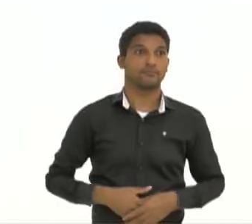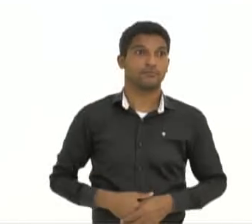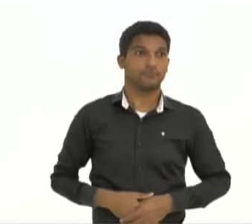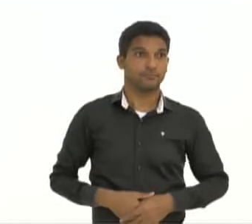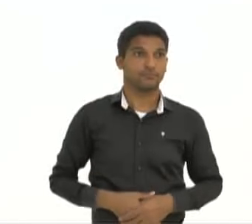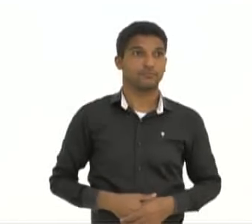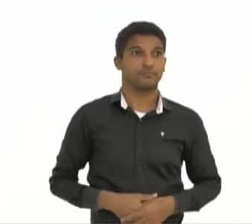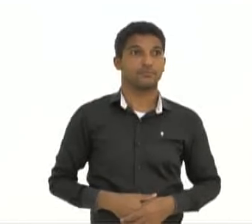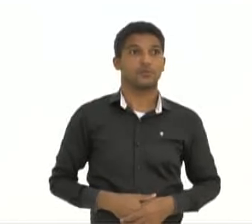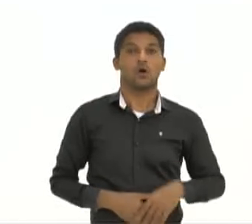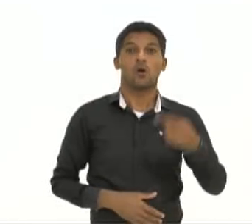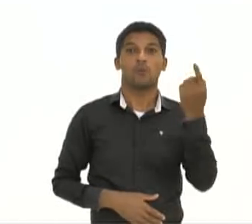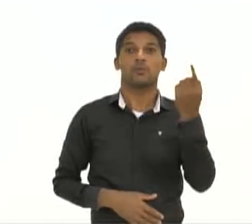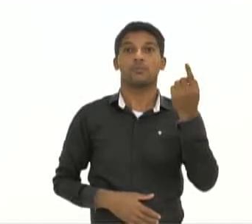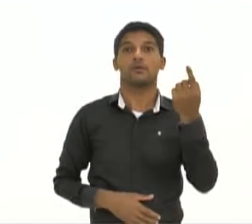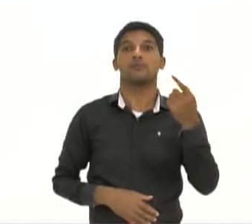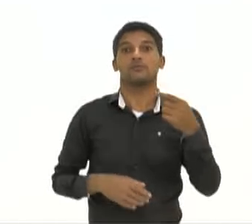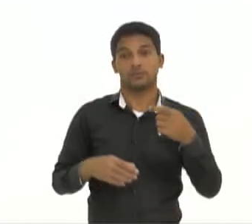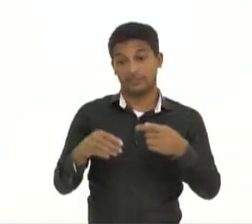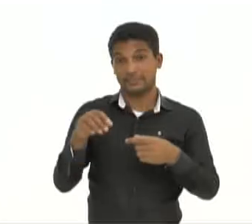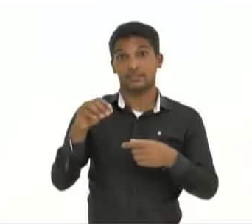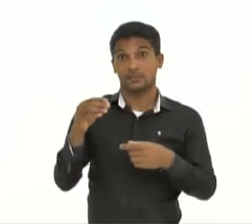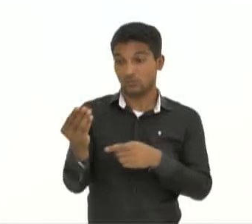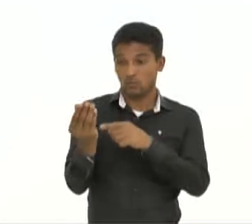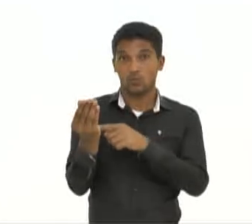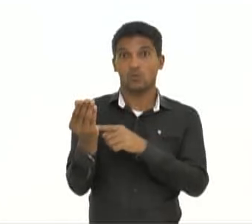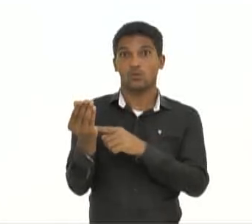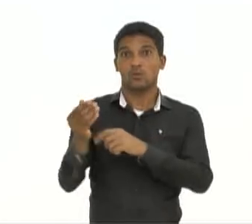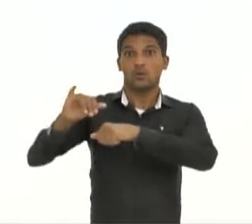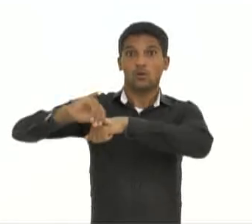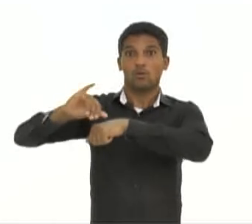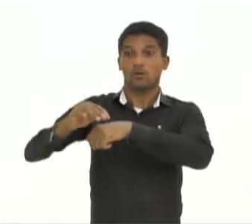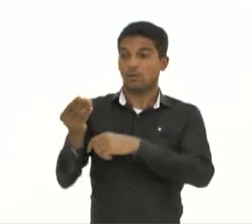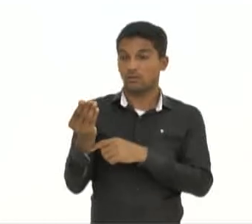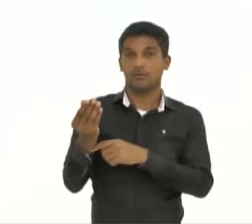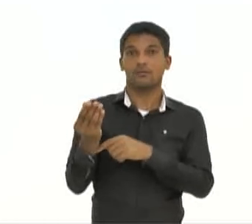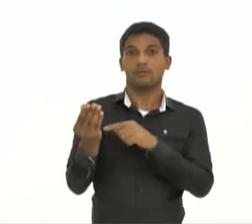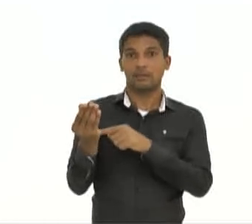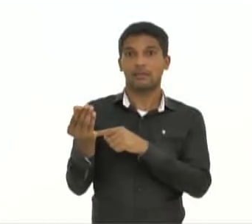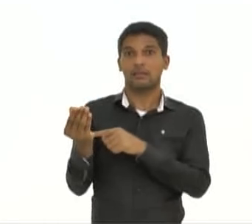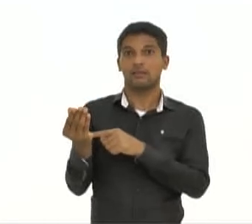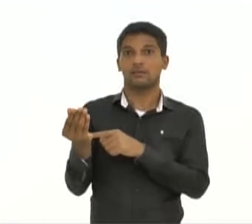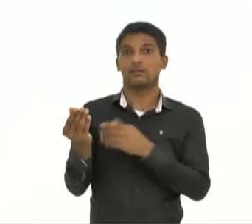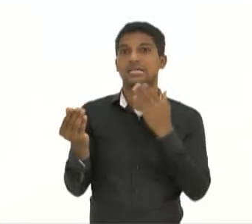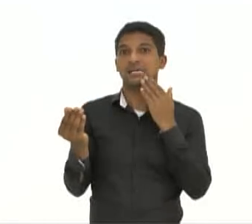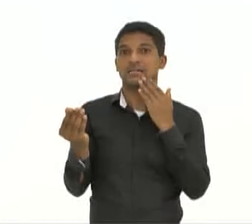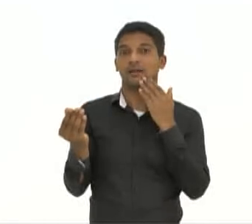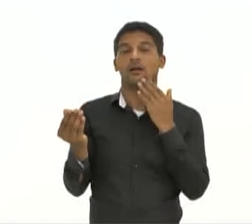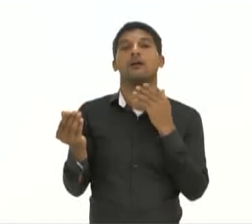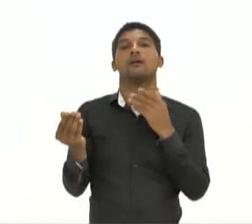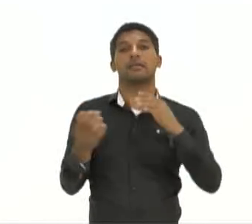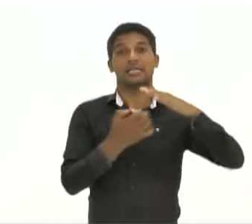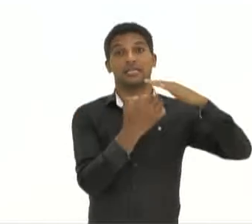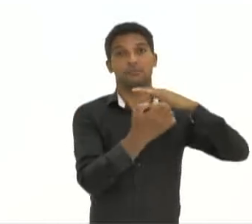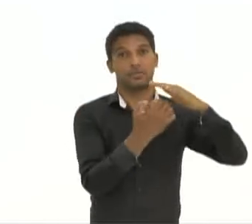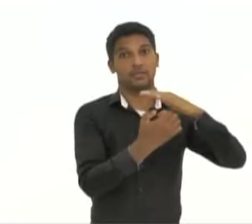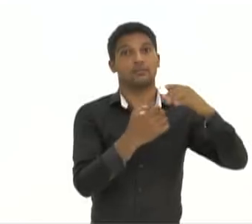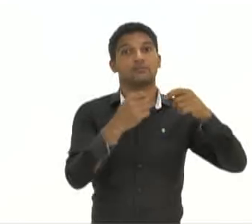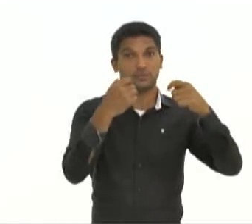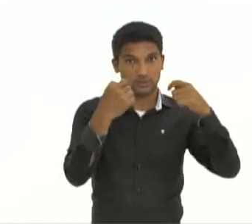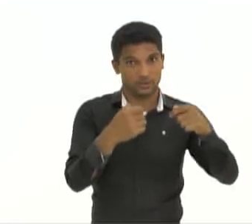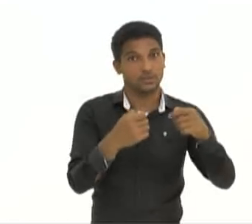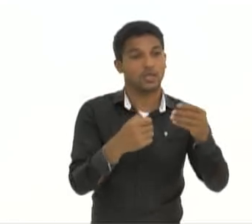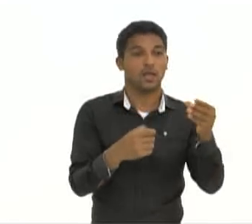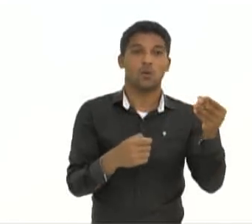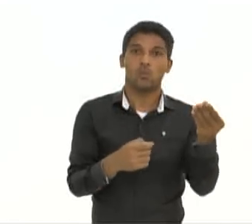condições de uso. Segundo, restituição imediata da quantia paga monetariamente atualizada, sem prejuízo